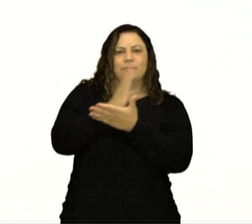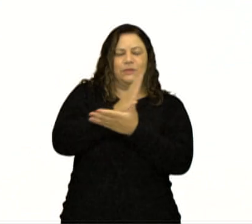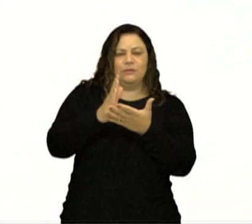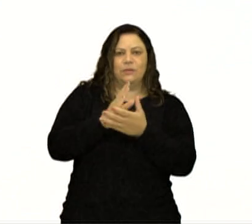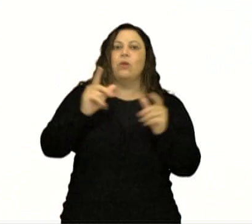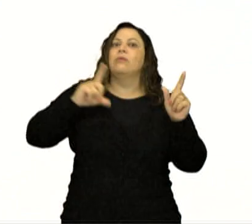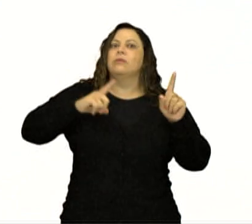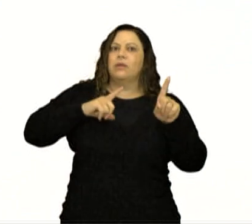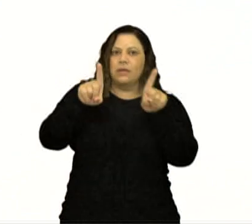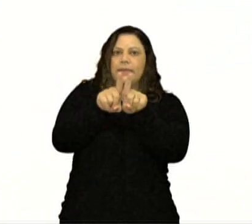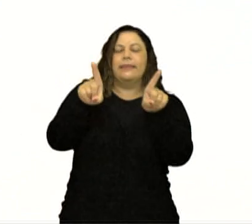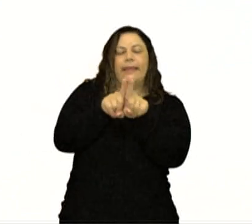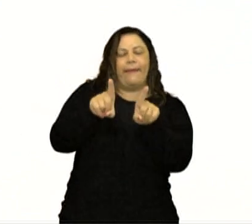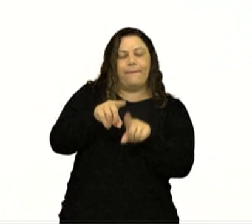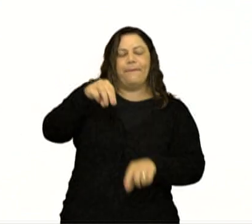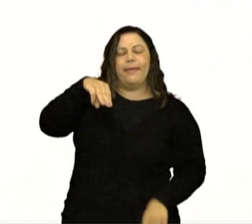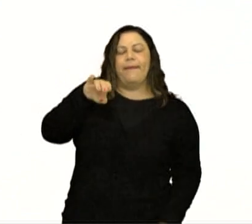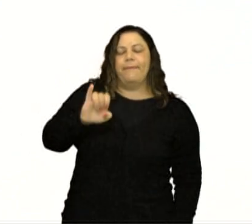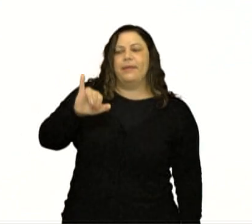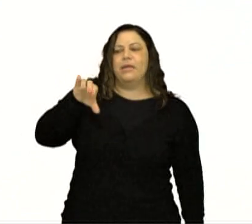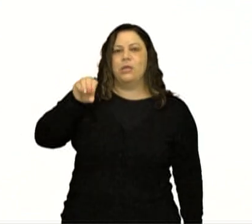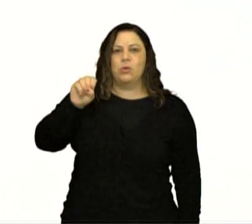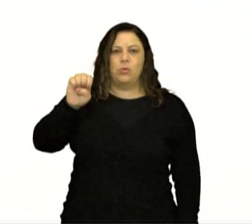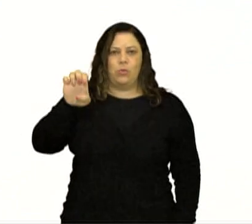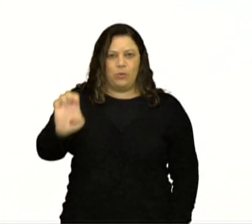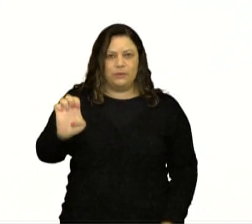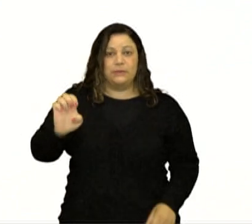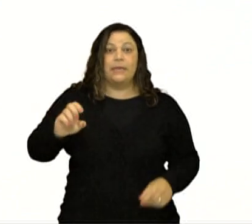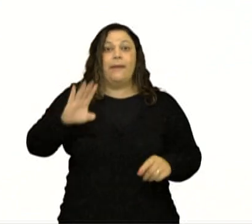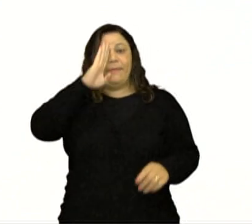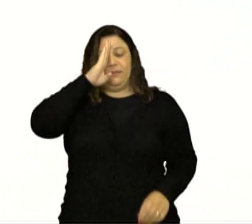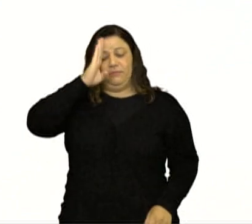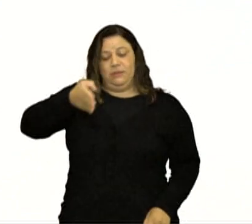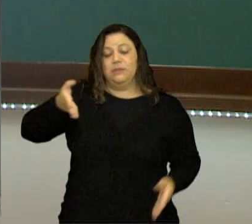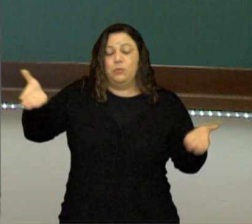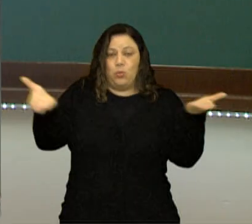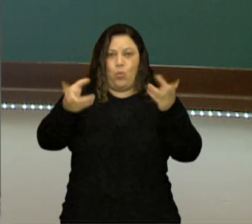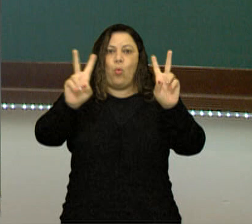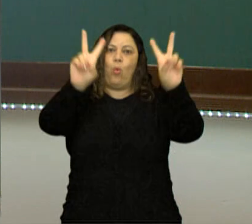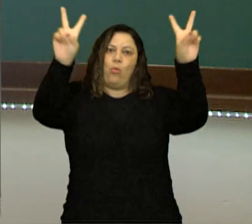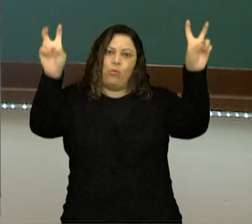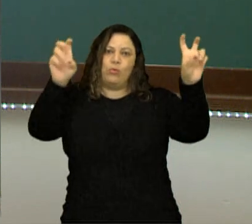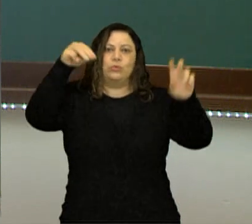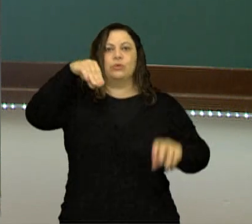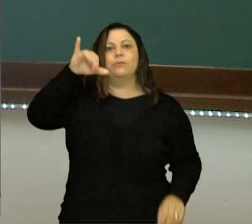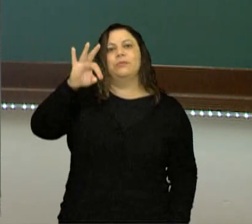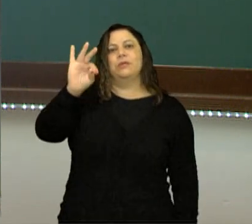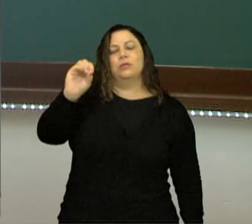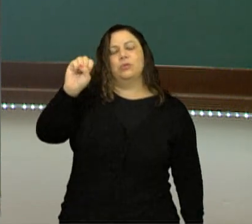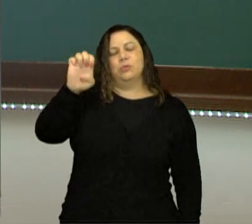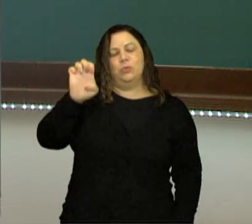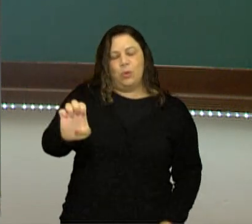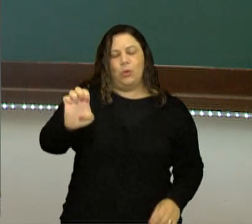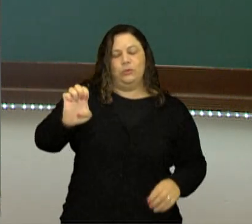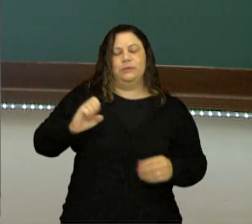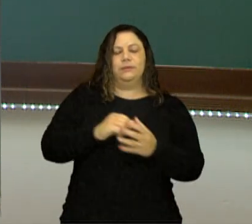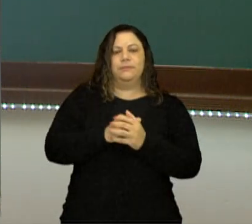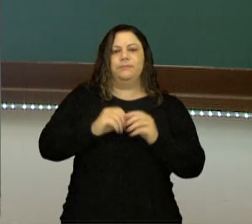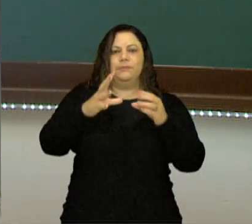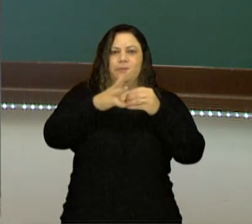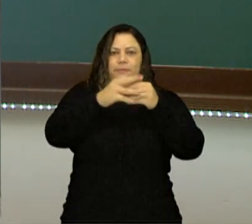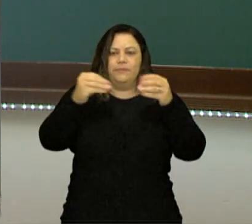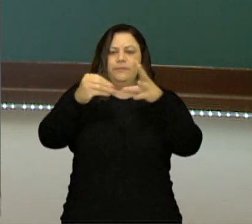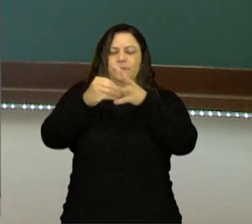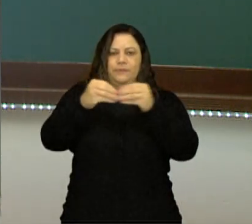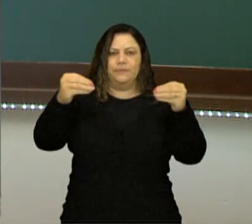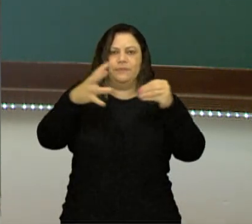vamos falar especificamente dessa, que é a mitose, né? E relacionar ela com o crescimento ou regeneração de partes perdidas, né,